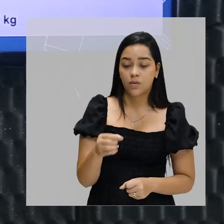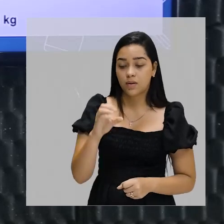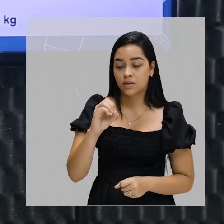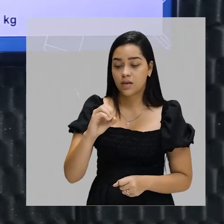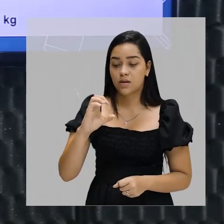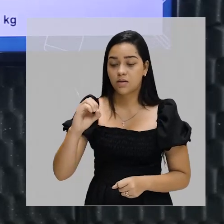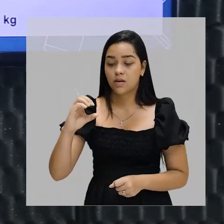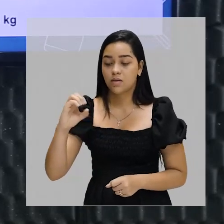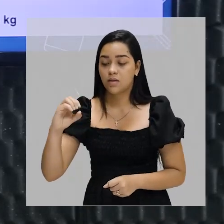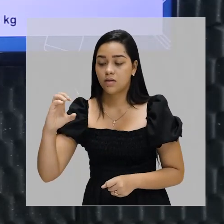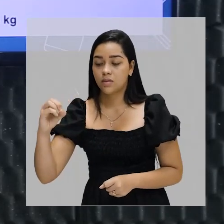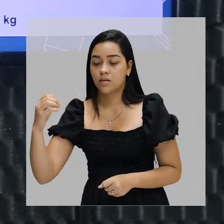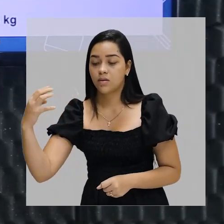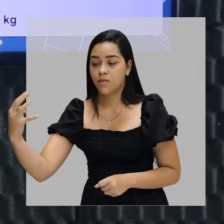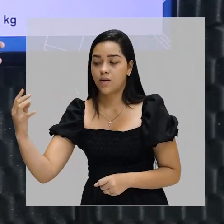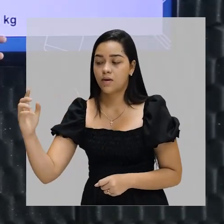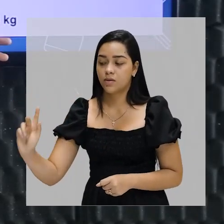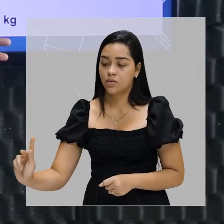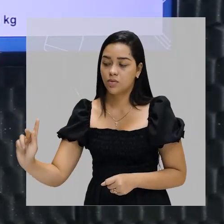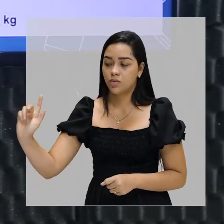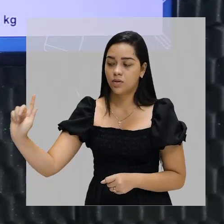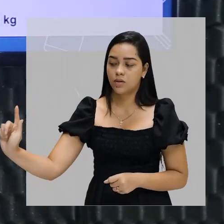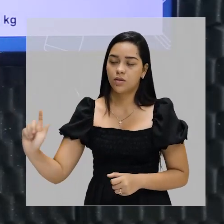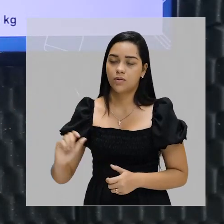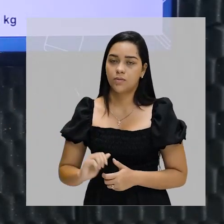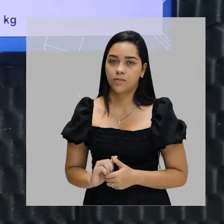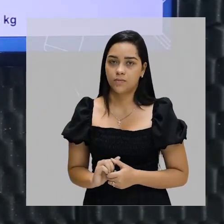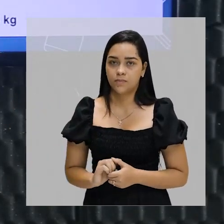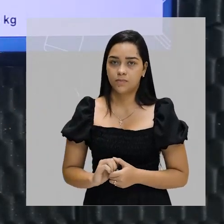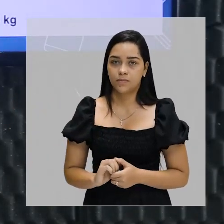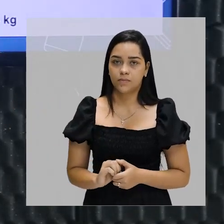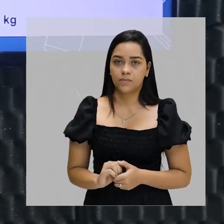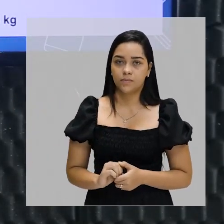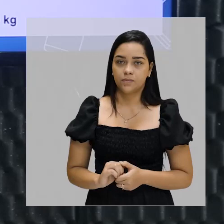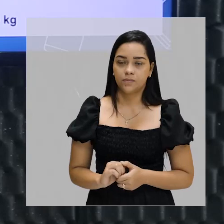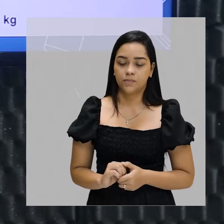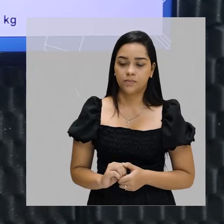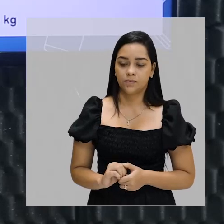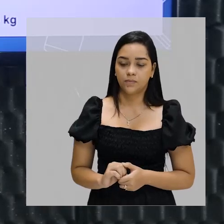só, 1, 2, 3, 4, 5, 6 casas decimais.